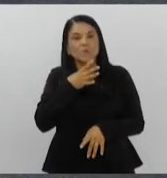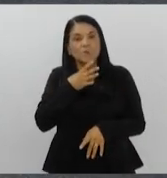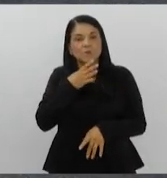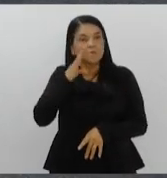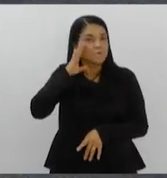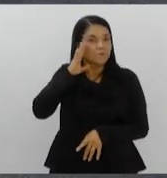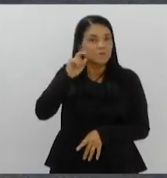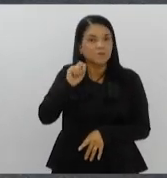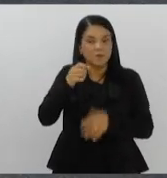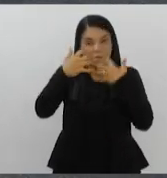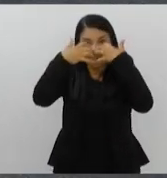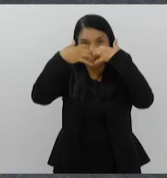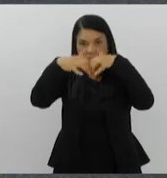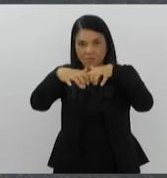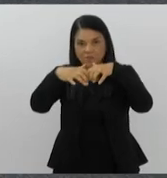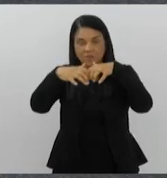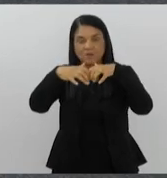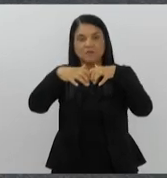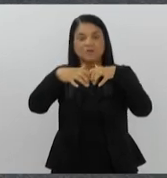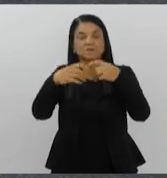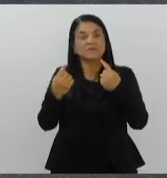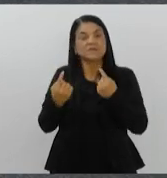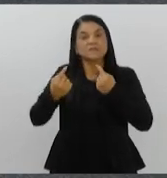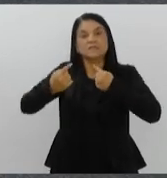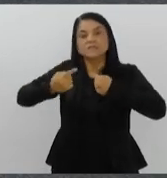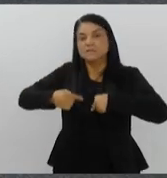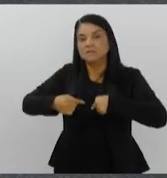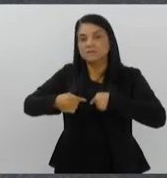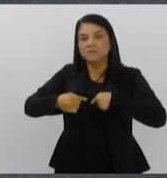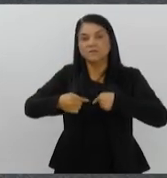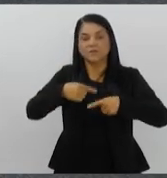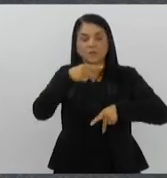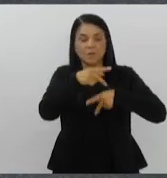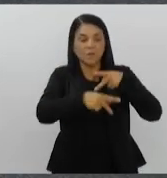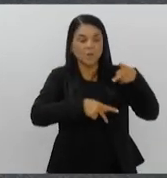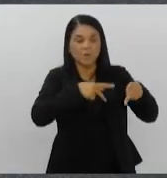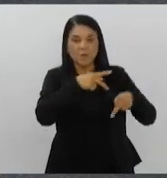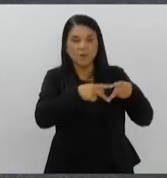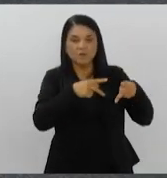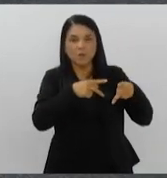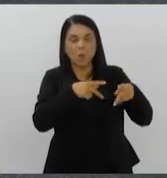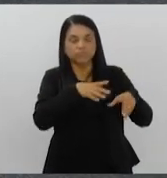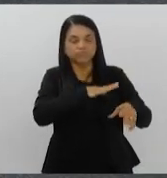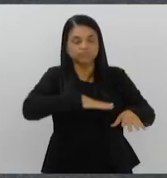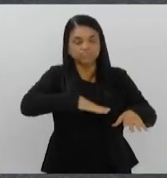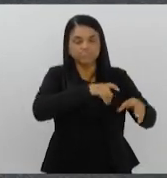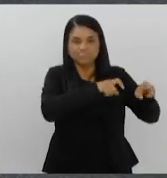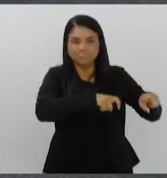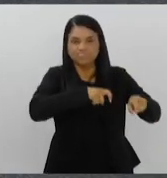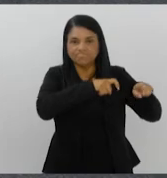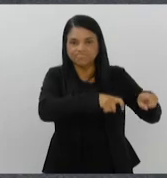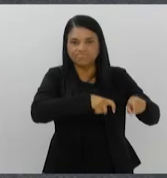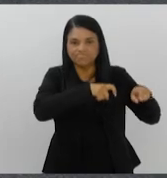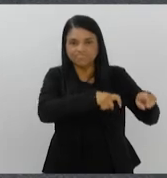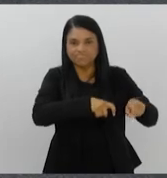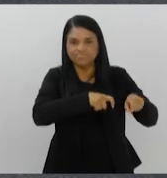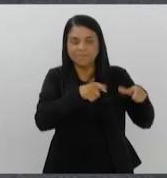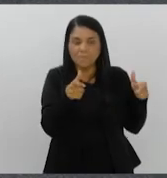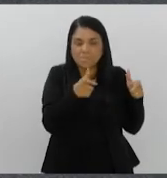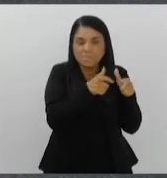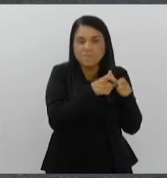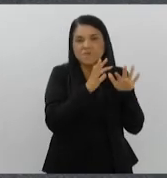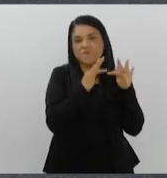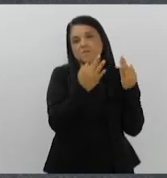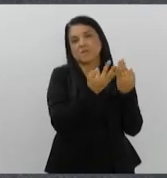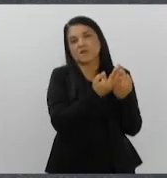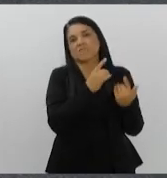em Petrópolis assim, os muitos desafios que o nosso povo do campo, o nosso povo da pequena agricultura tem lá